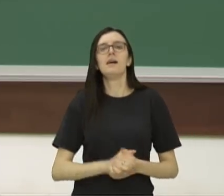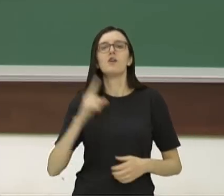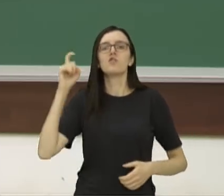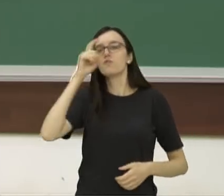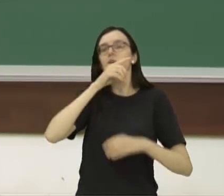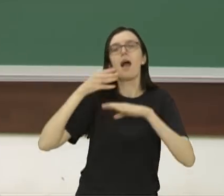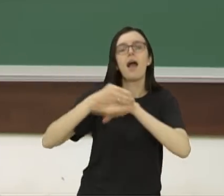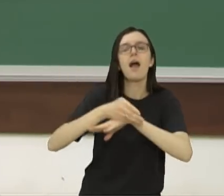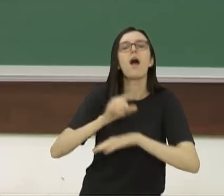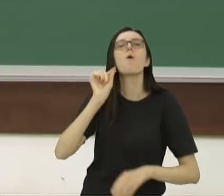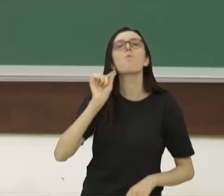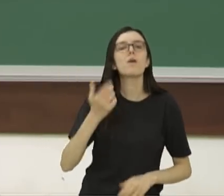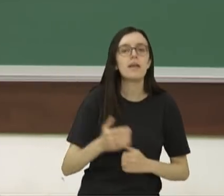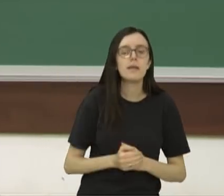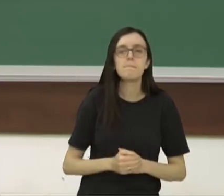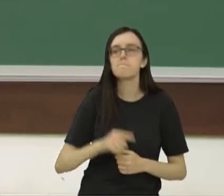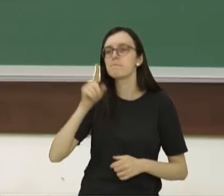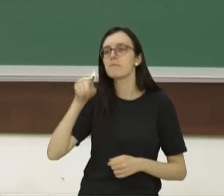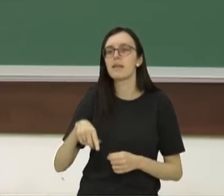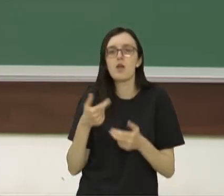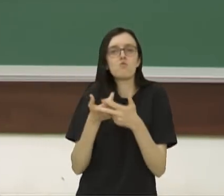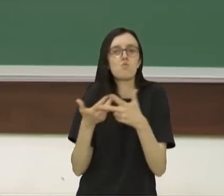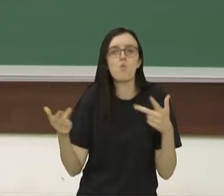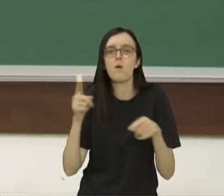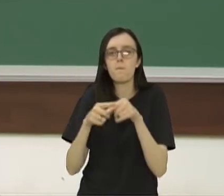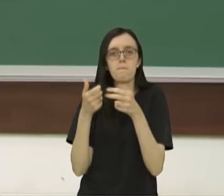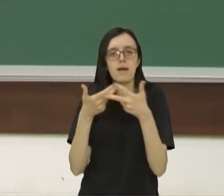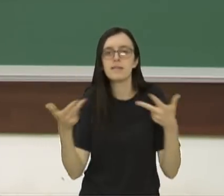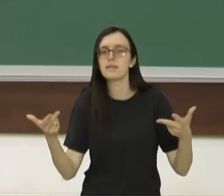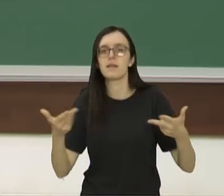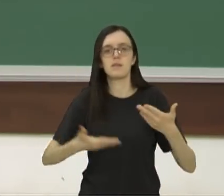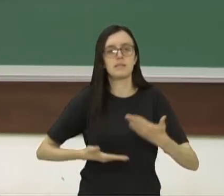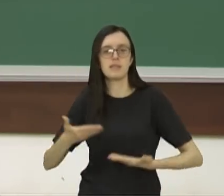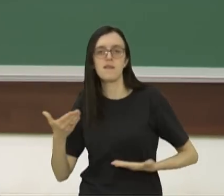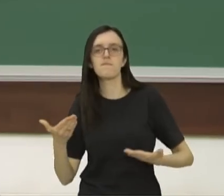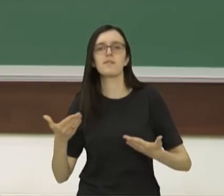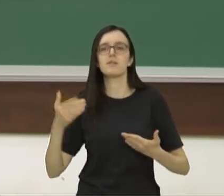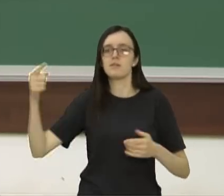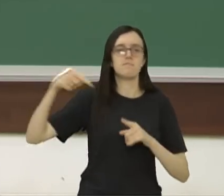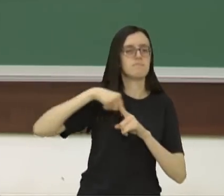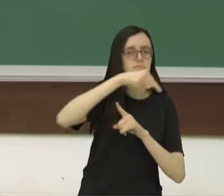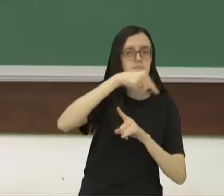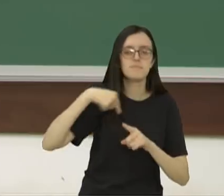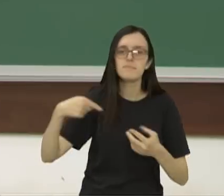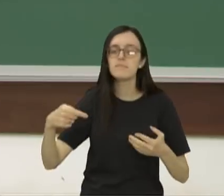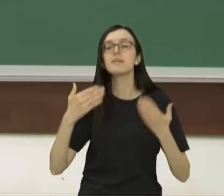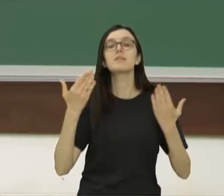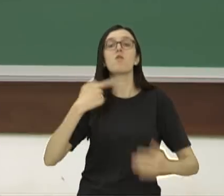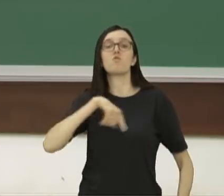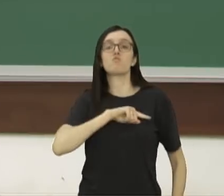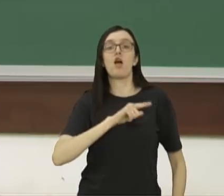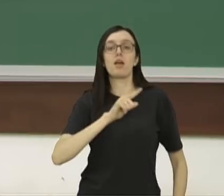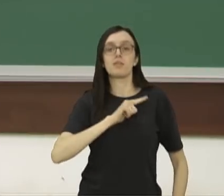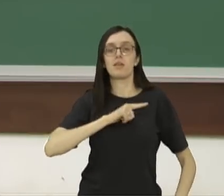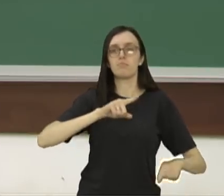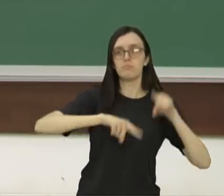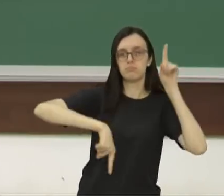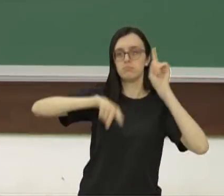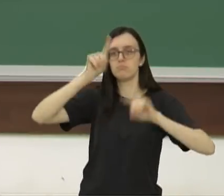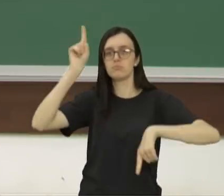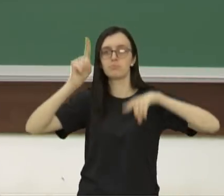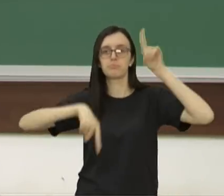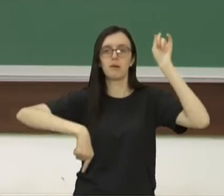de acesso a bens, produtos, serviços, deslocamento. Então, nós temos essas